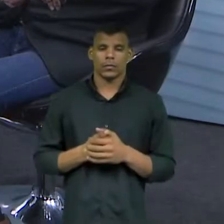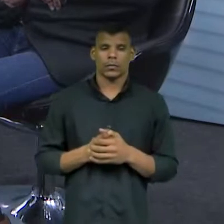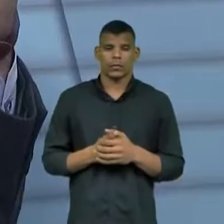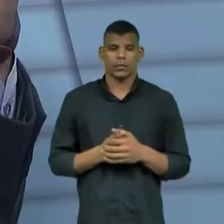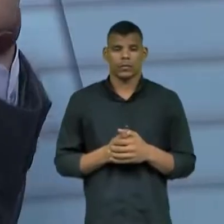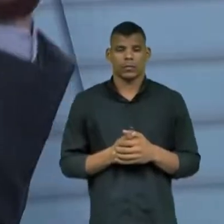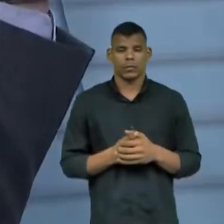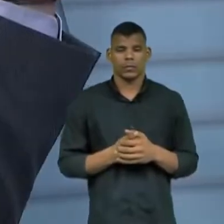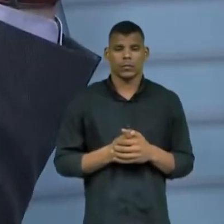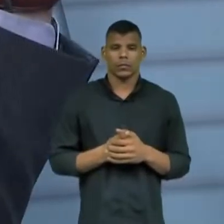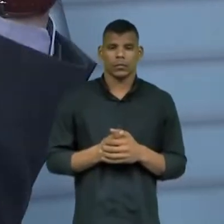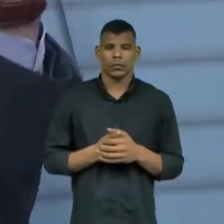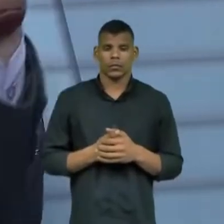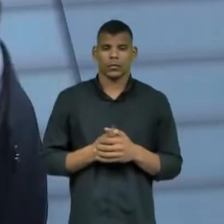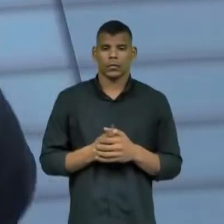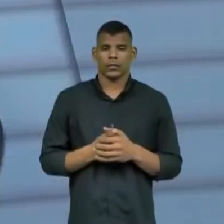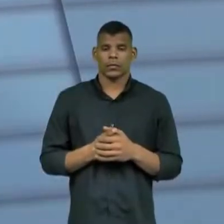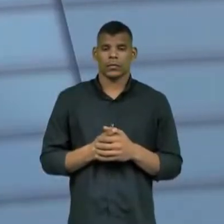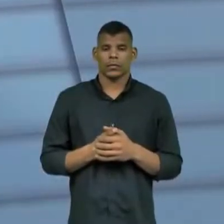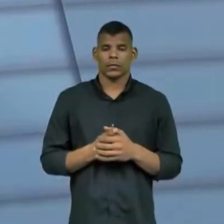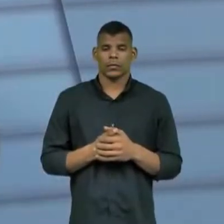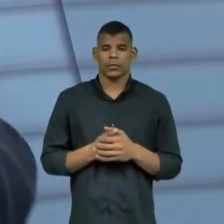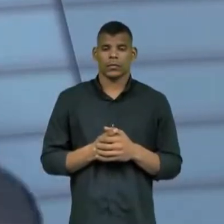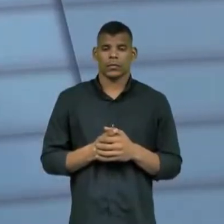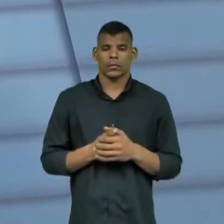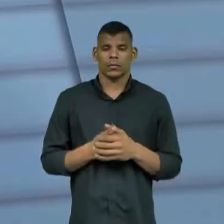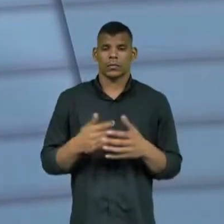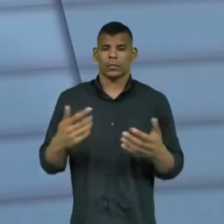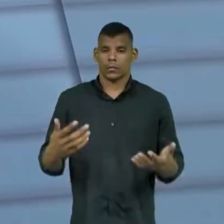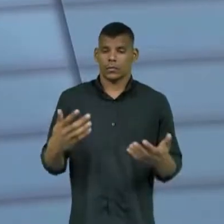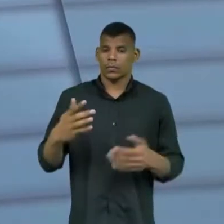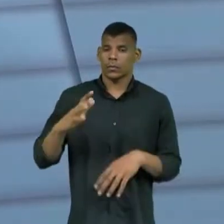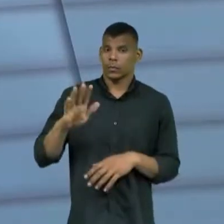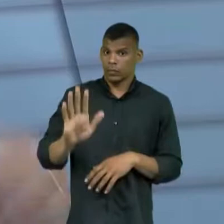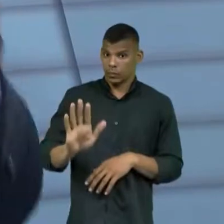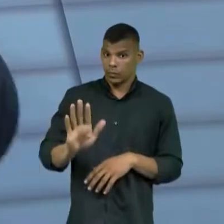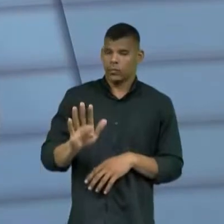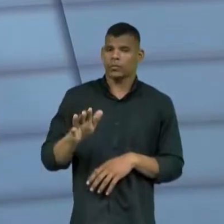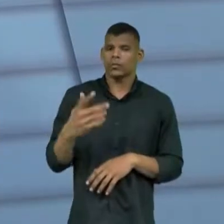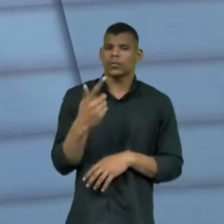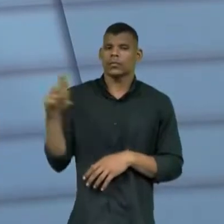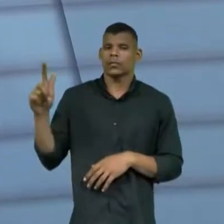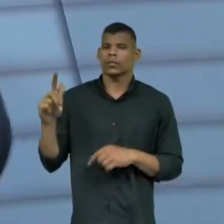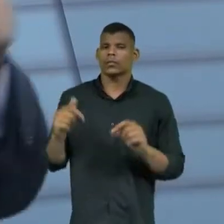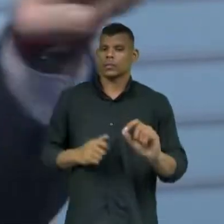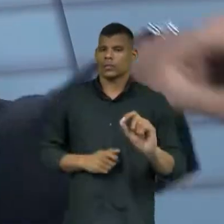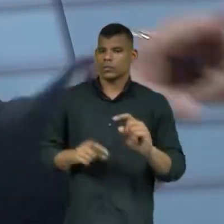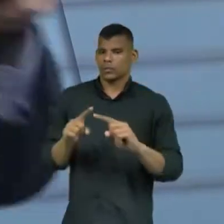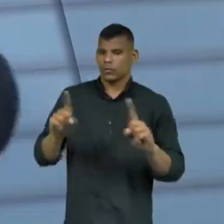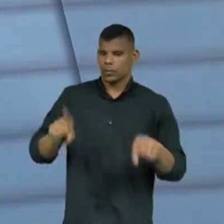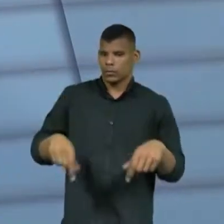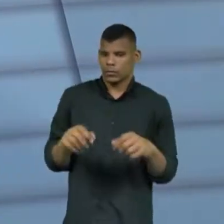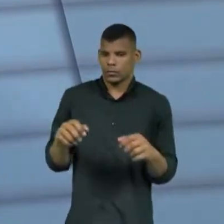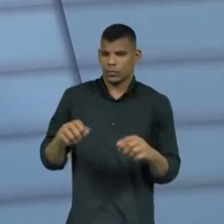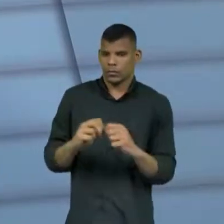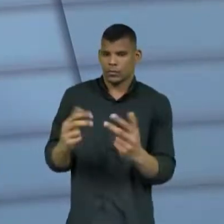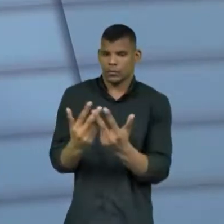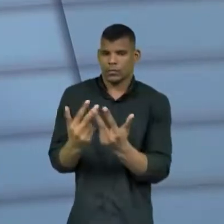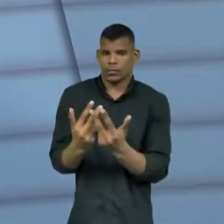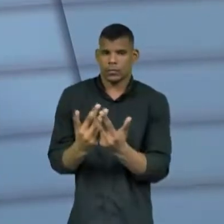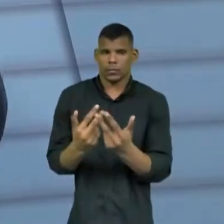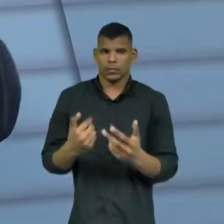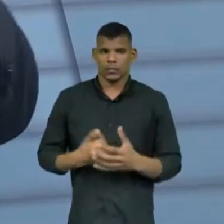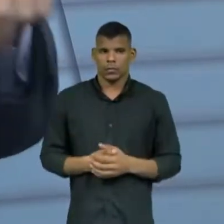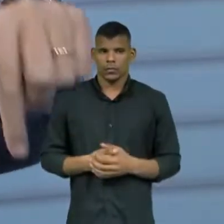buscar a implantação. Mas não, o governo tomou essa medida. Por outro lado, existem projetos de lei na Câmara e no